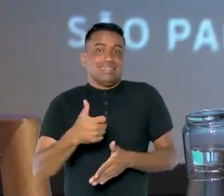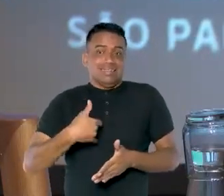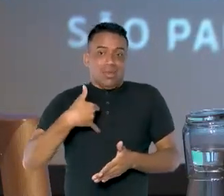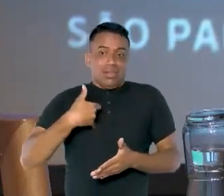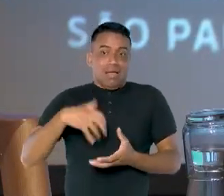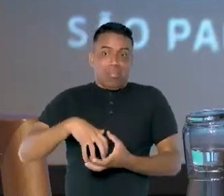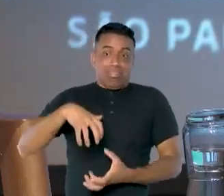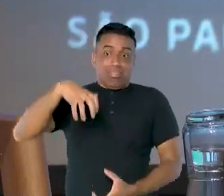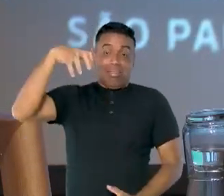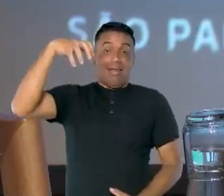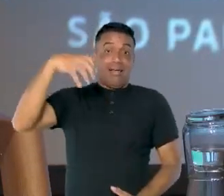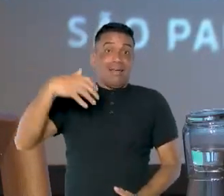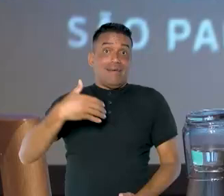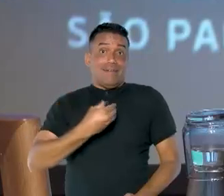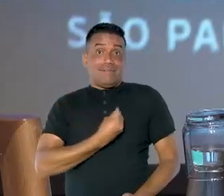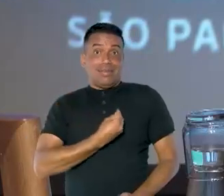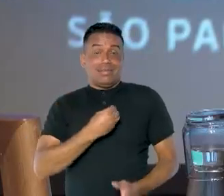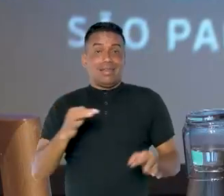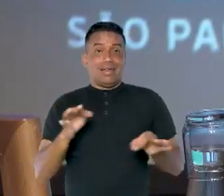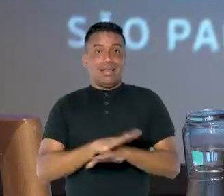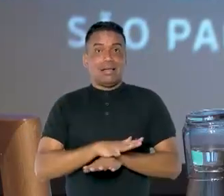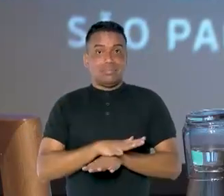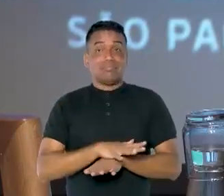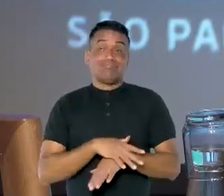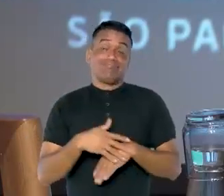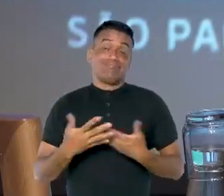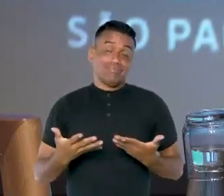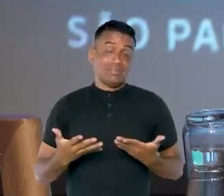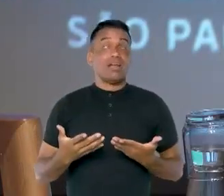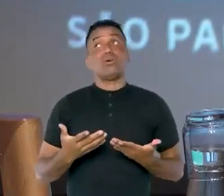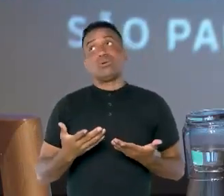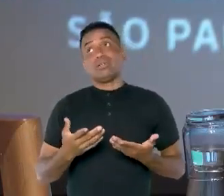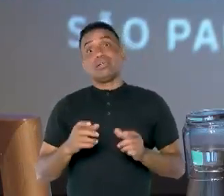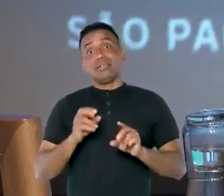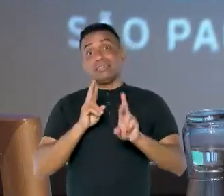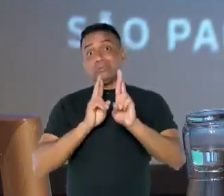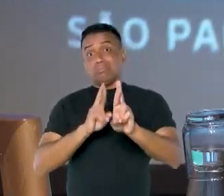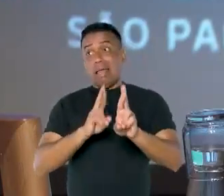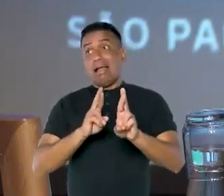acaba, você faz o que é possível, desejando que os outros